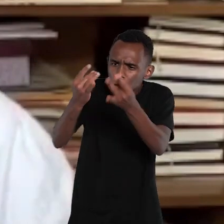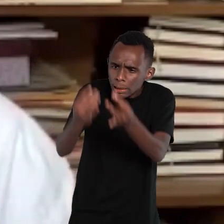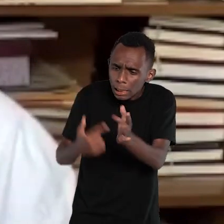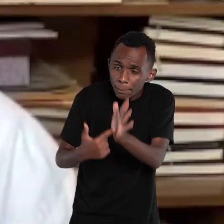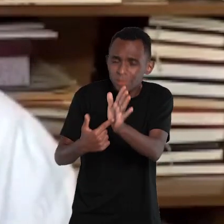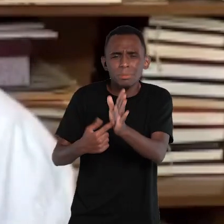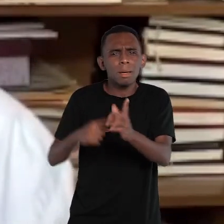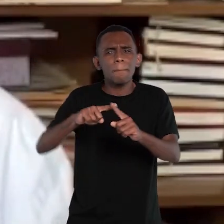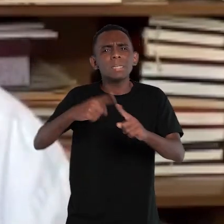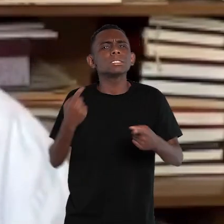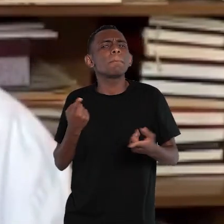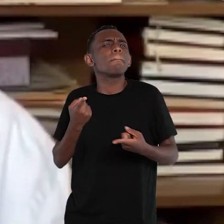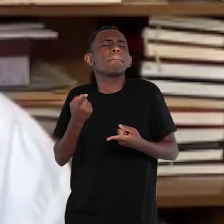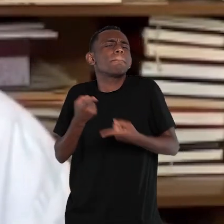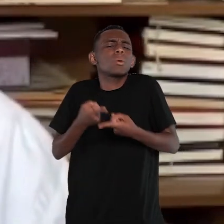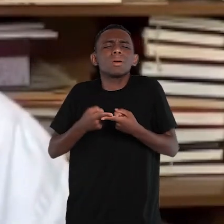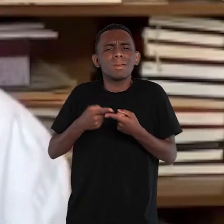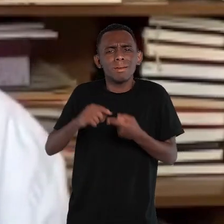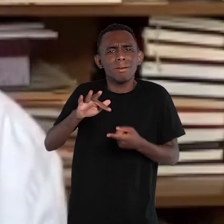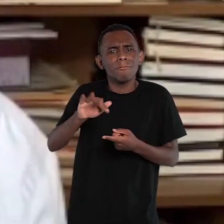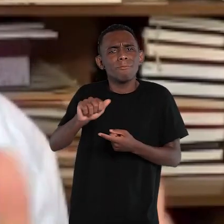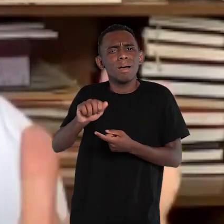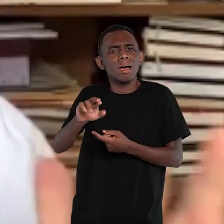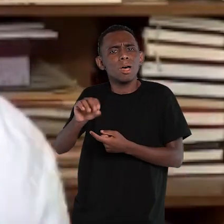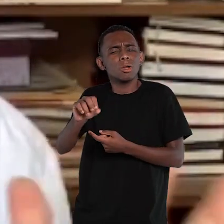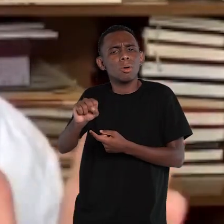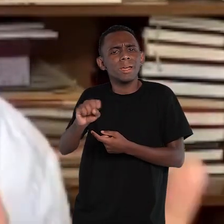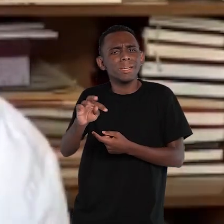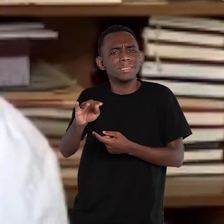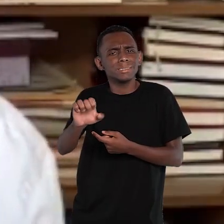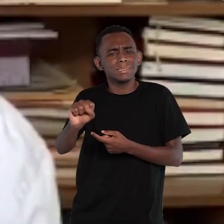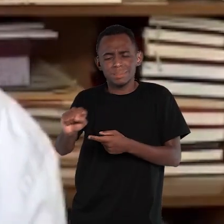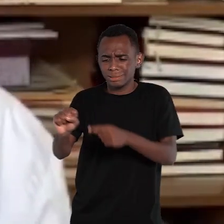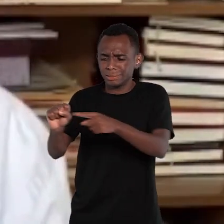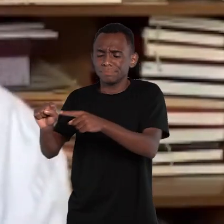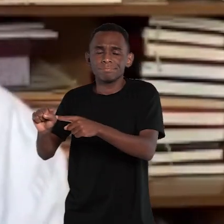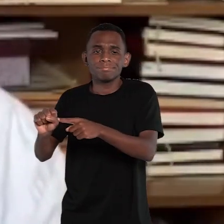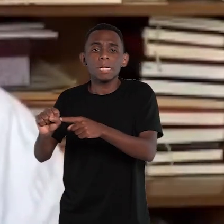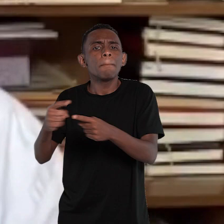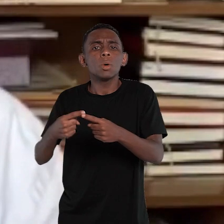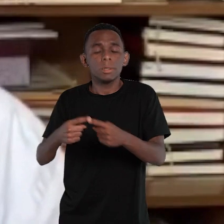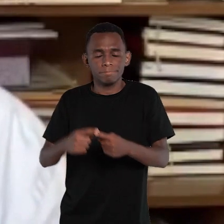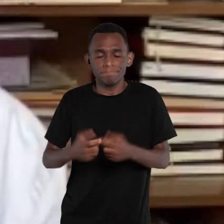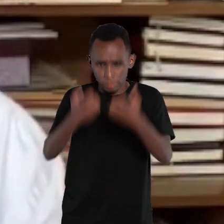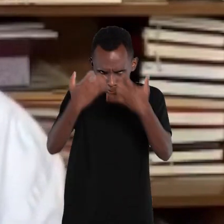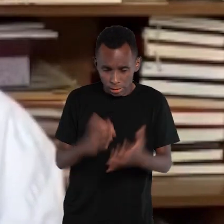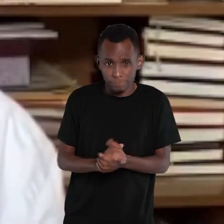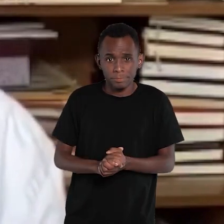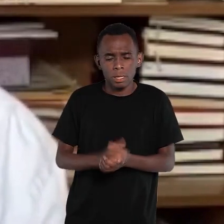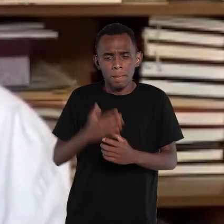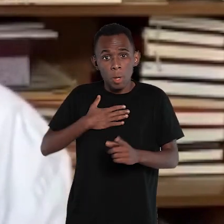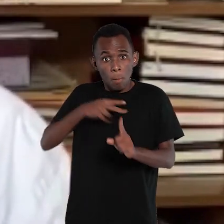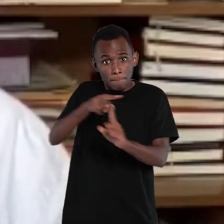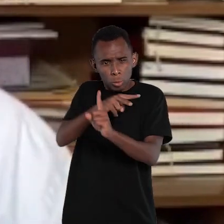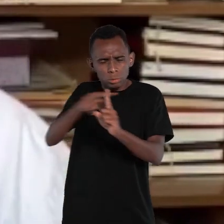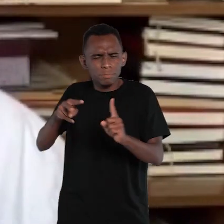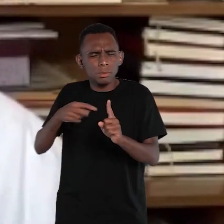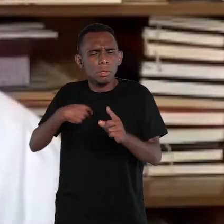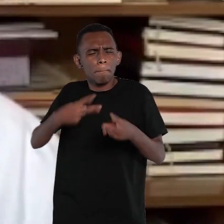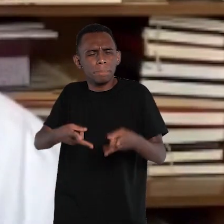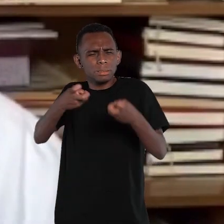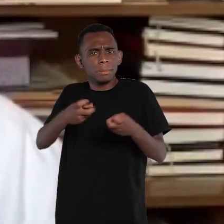que Faroestes? Porque naquele momento eu tinha uma percepção de que São Paulo e o Brasil